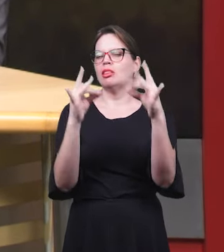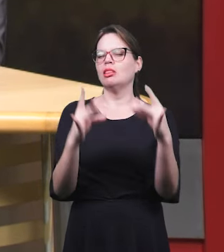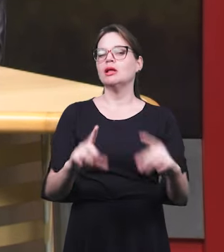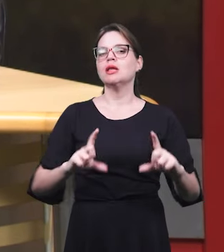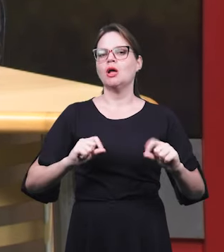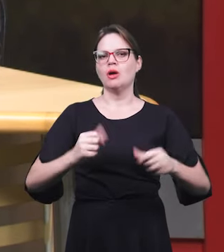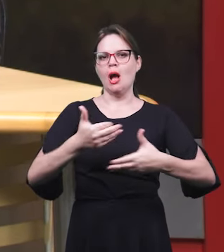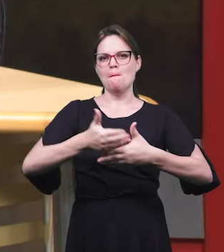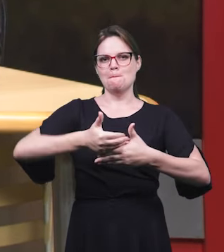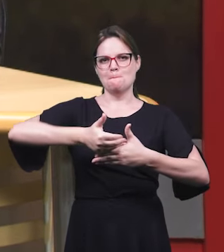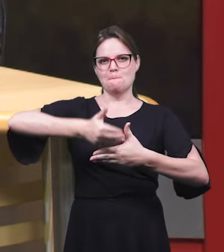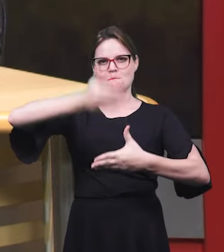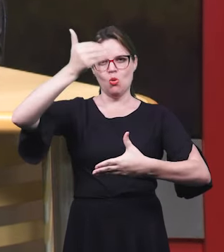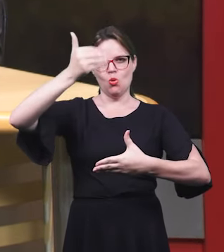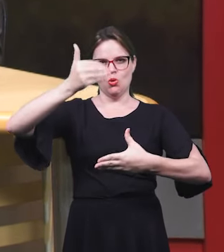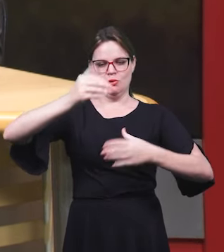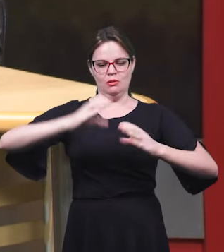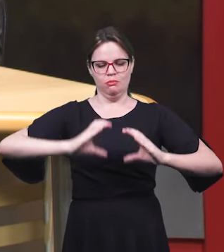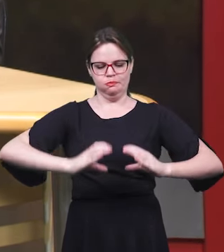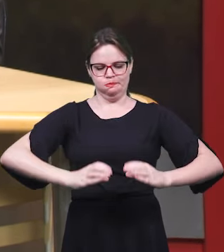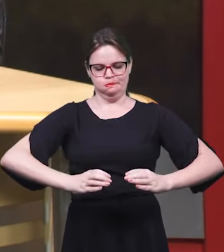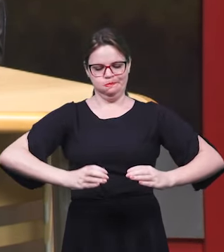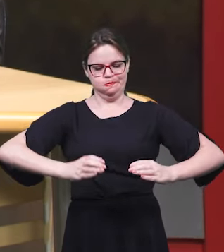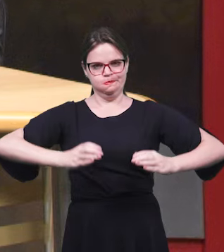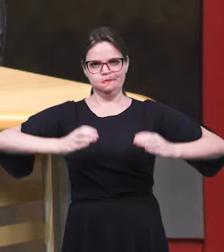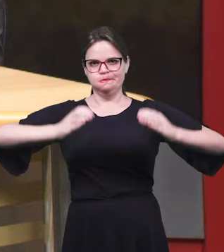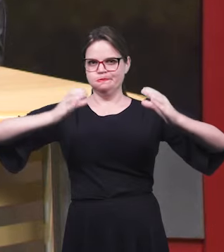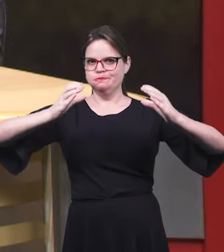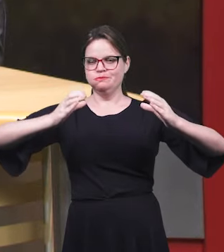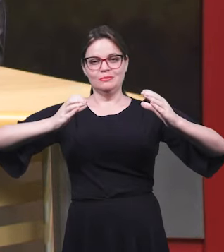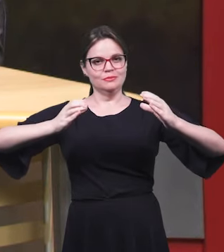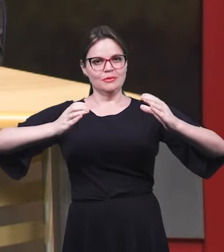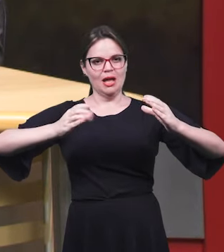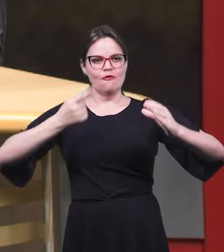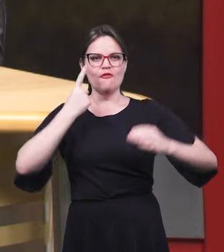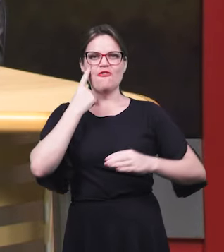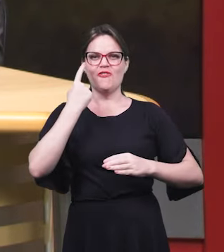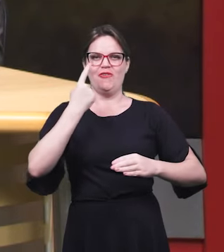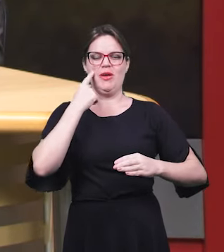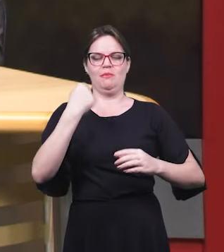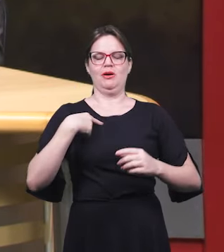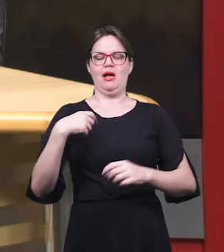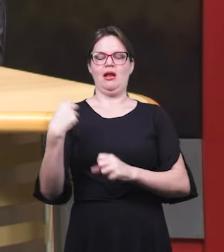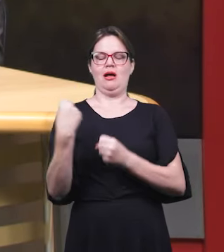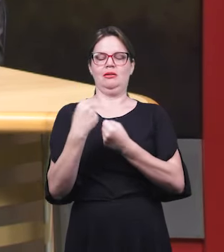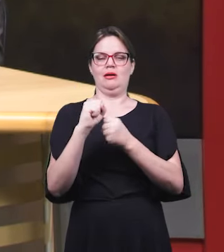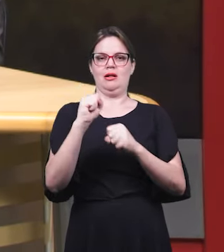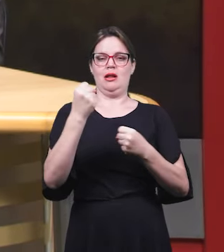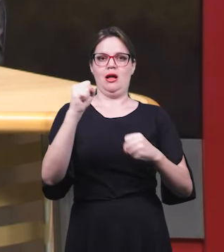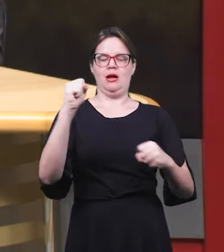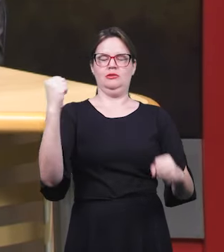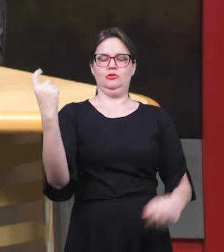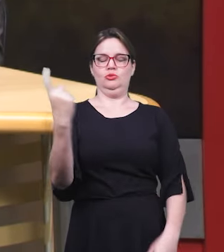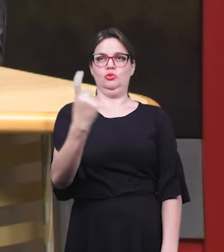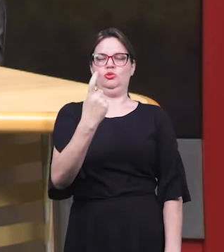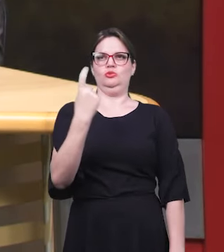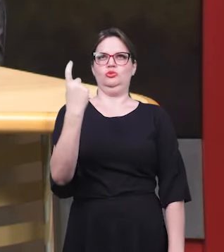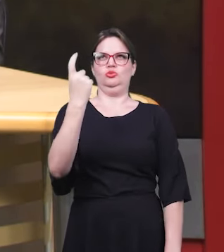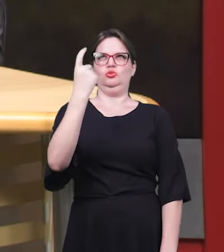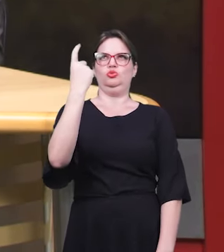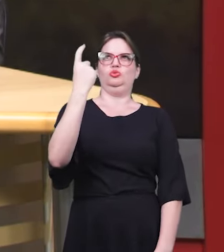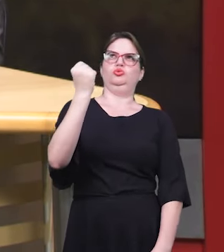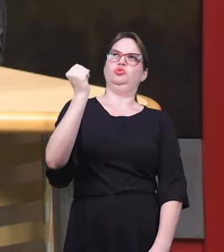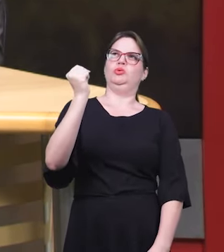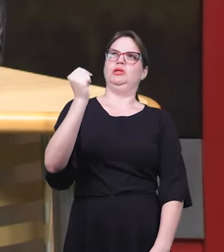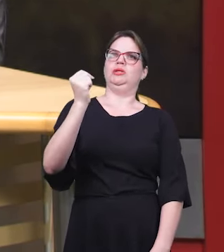Jericó eram humanamente intransponíveis, né? Quem derrubou os muros foi o